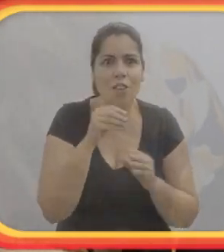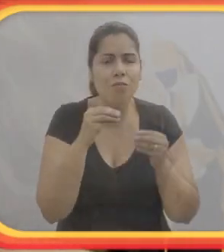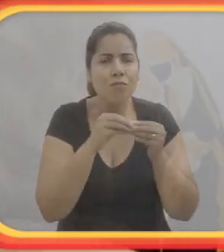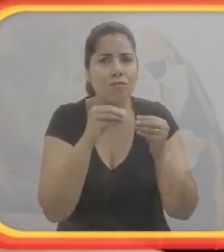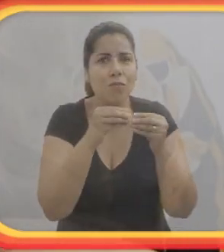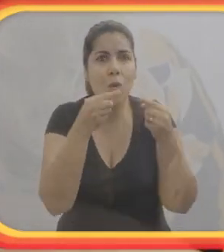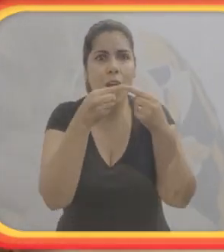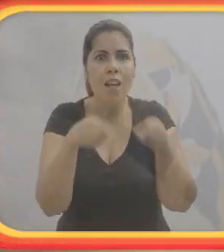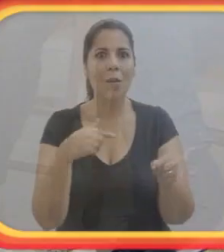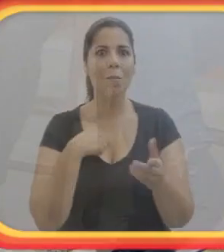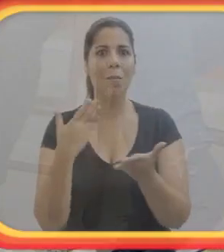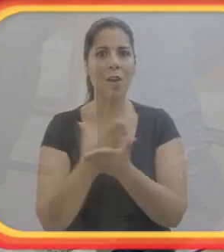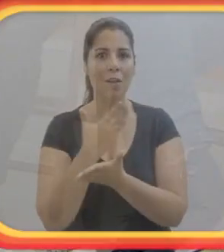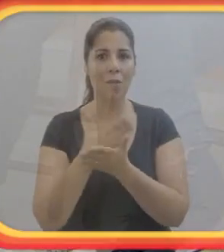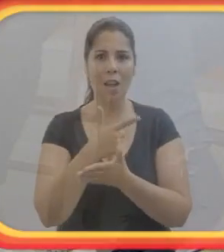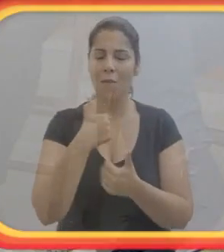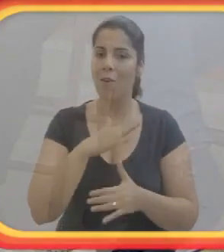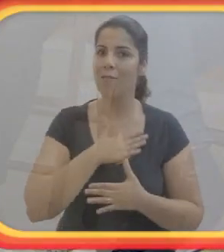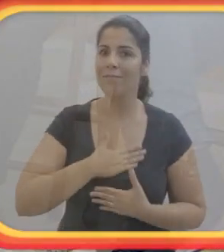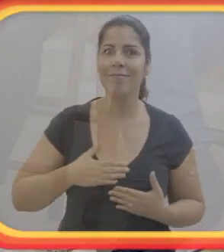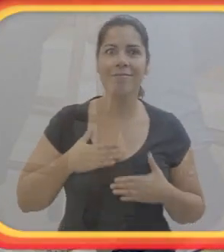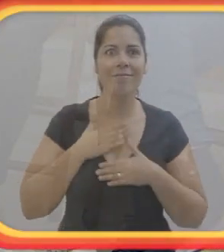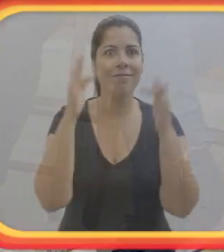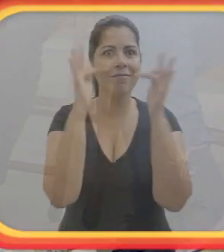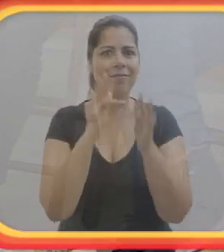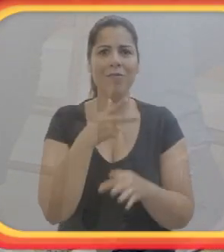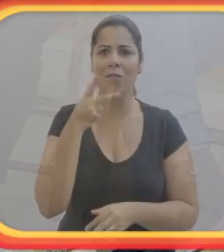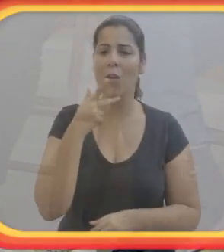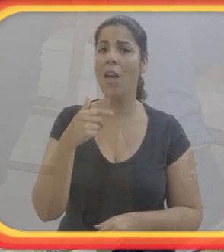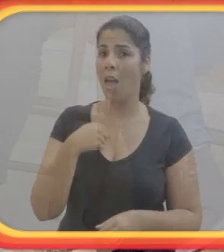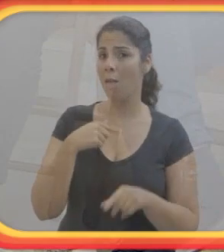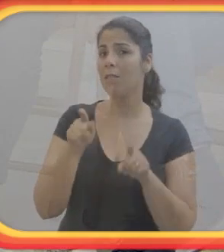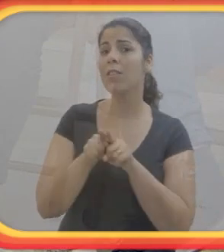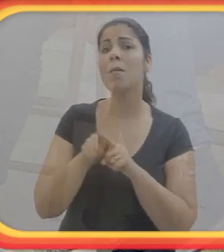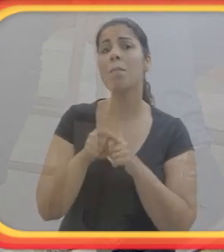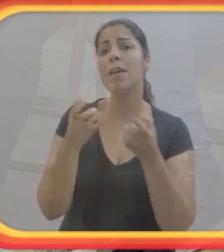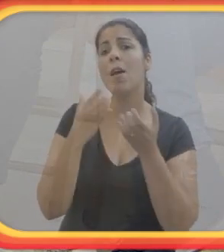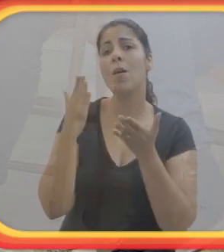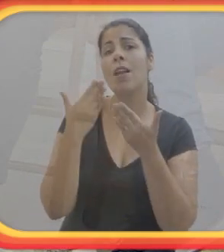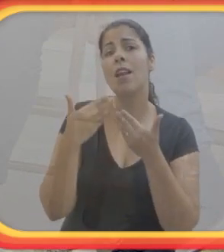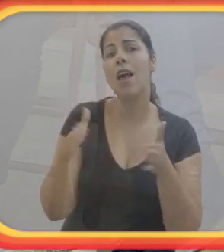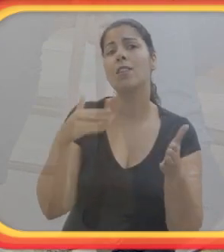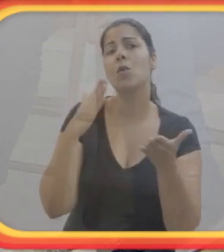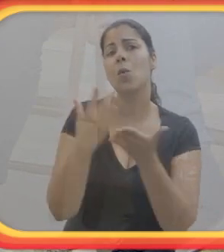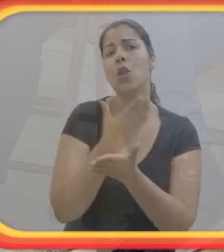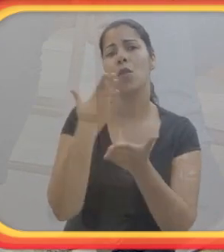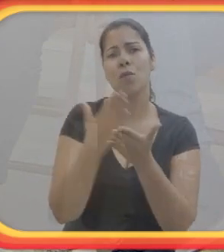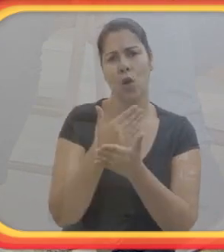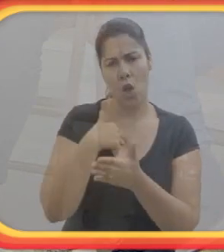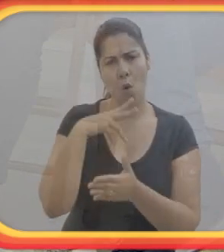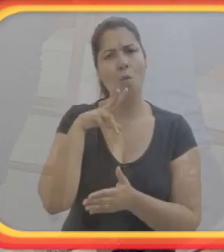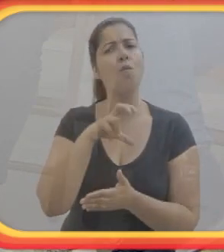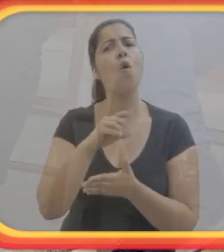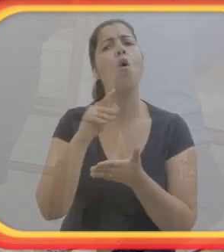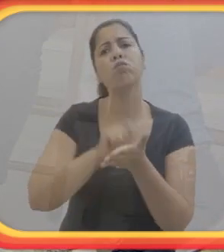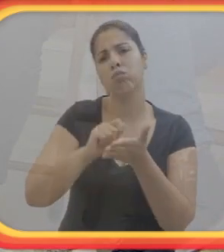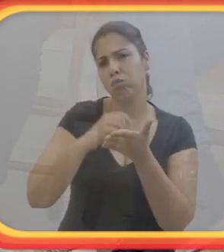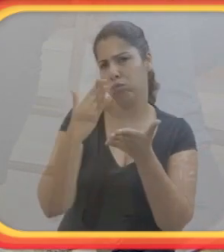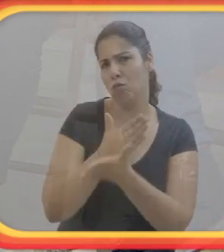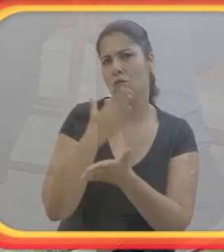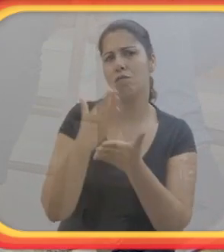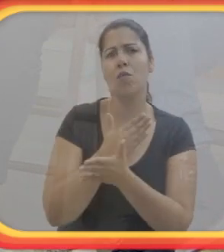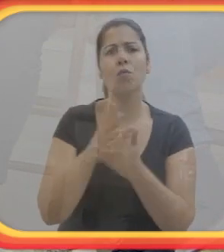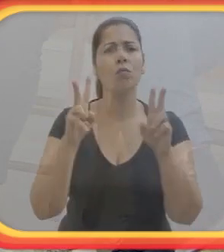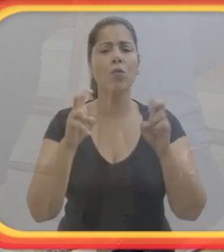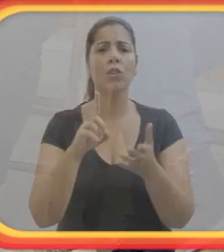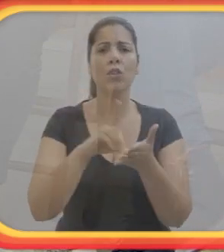espécie de diário dele, e ele vinha escrevendo. E, por coincidência, culminou com o lançamento do meu livro. E aí ele ficou muito feliz e